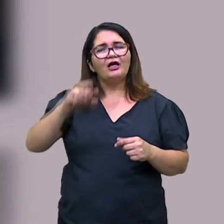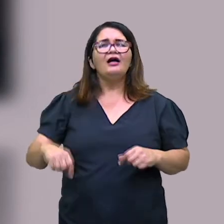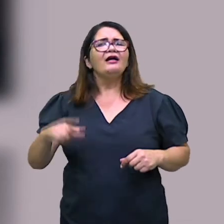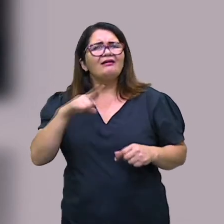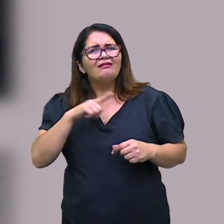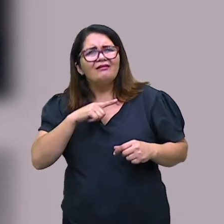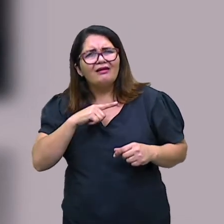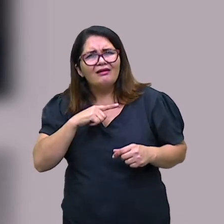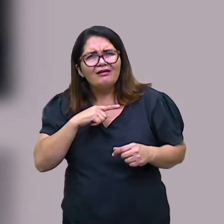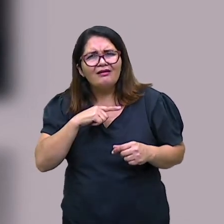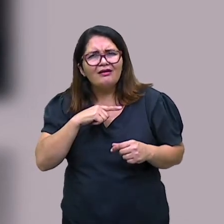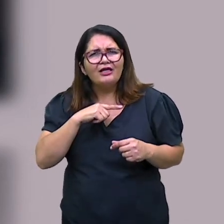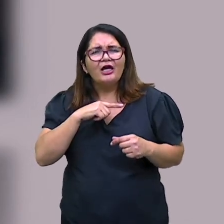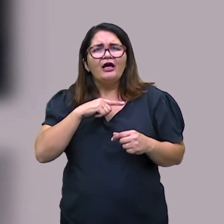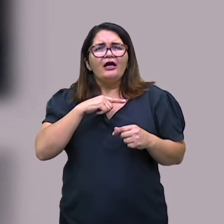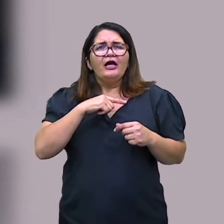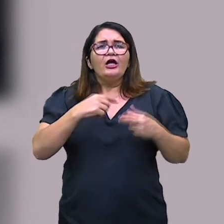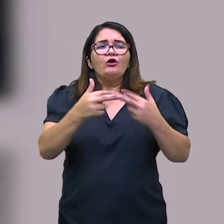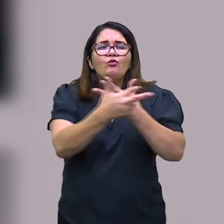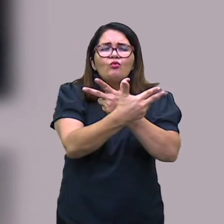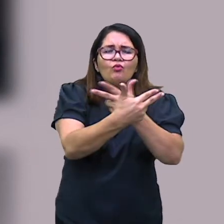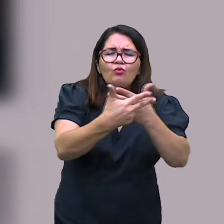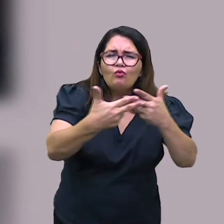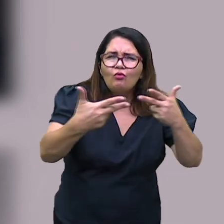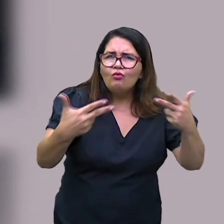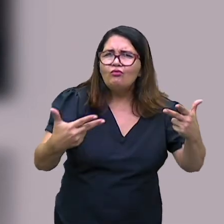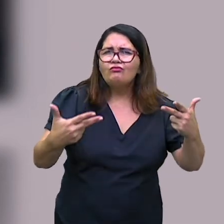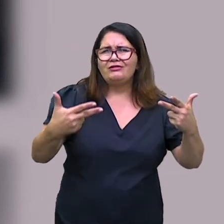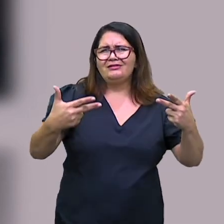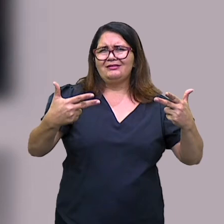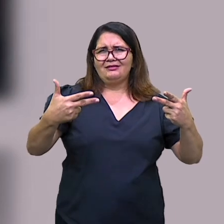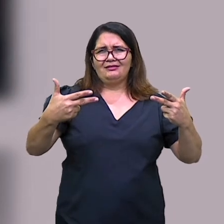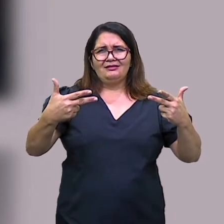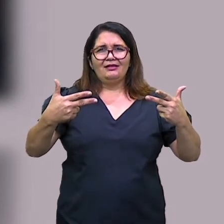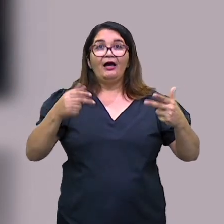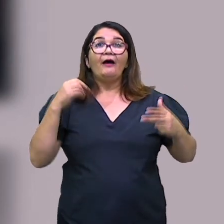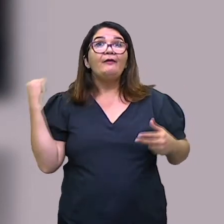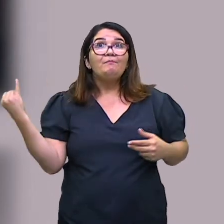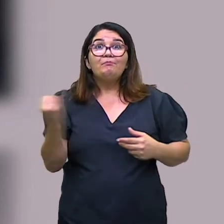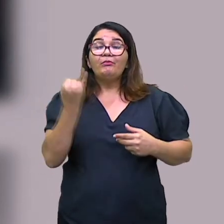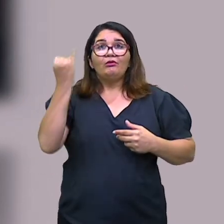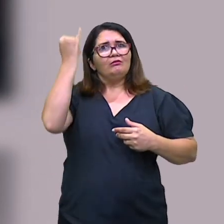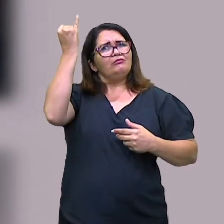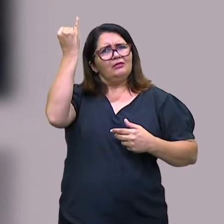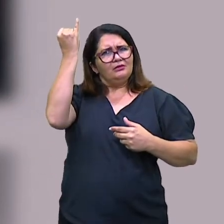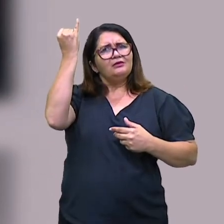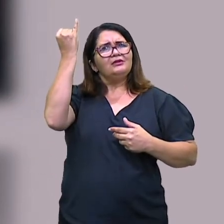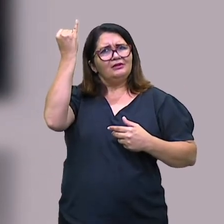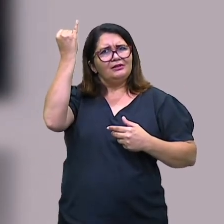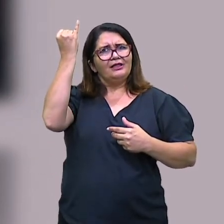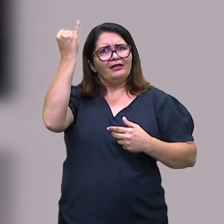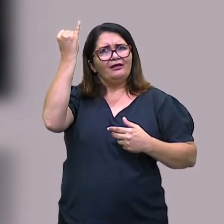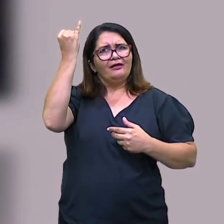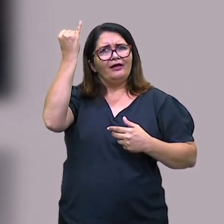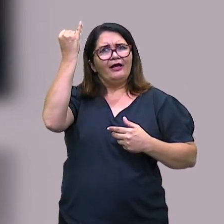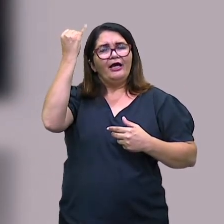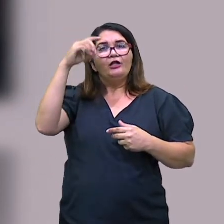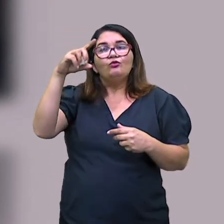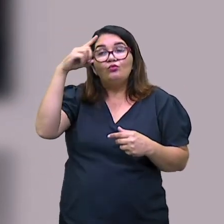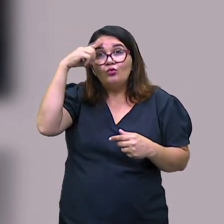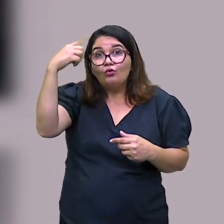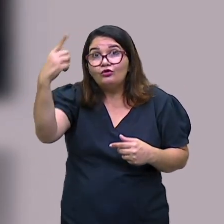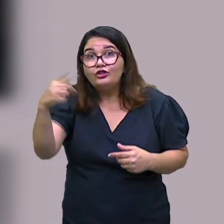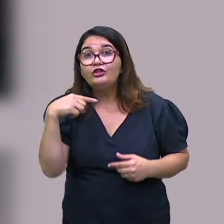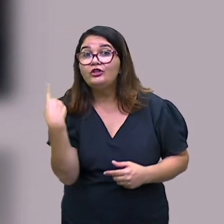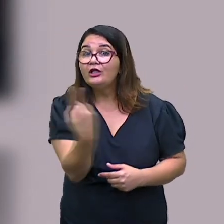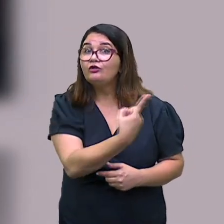que acontecem, tudo dentro da ciência, dentro do nosso cotidiano. E a gente nem se